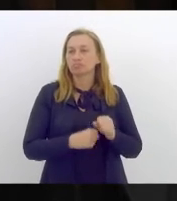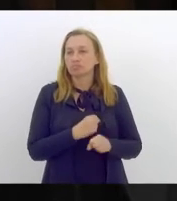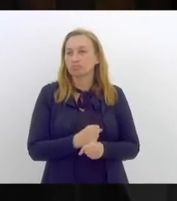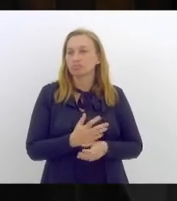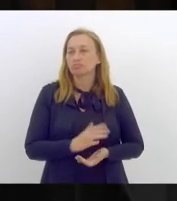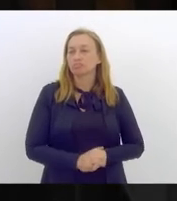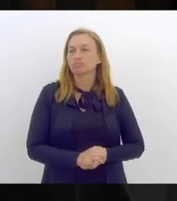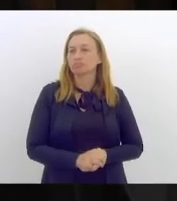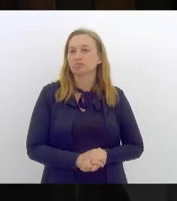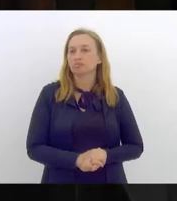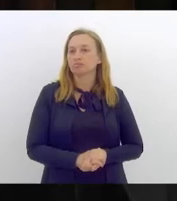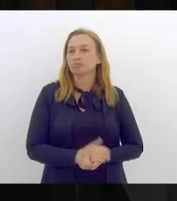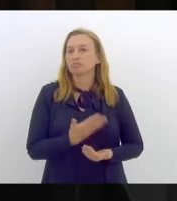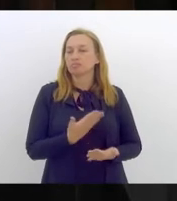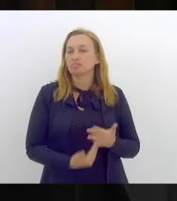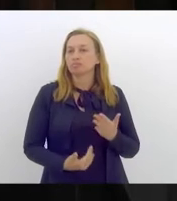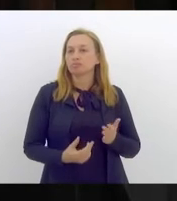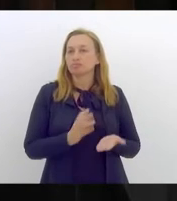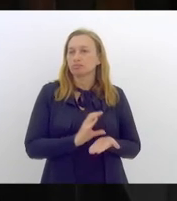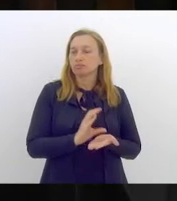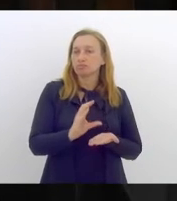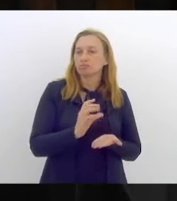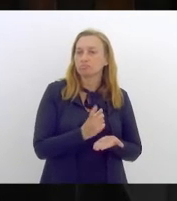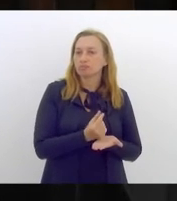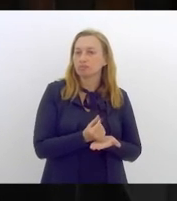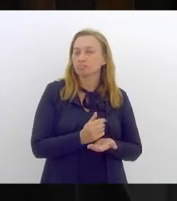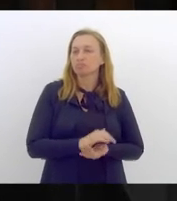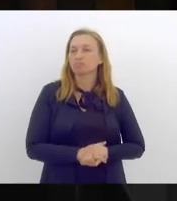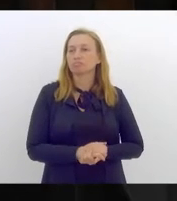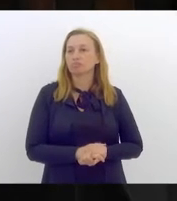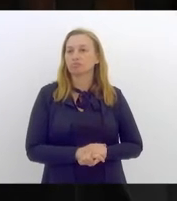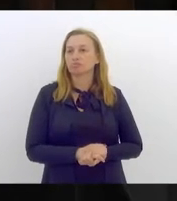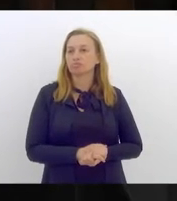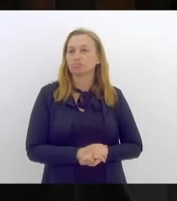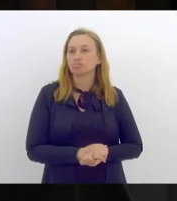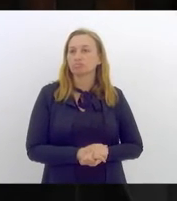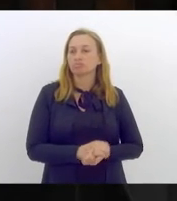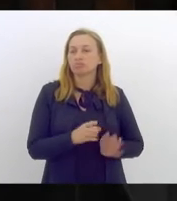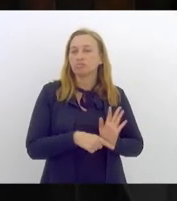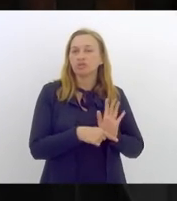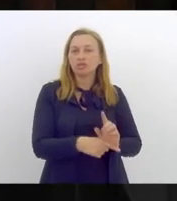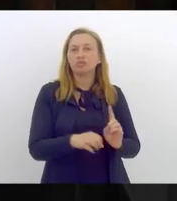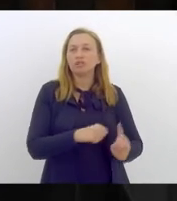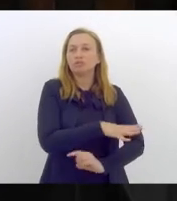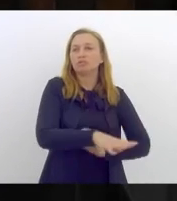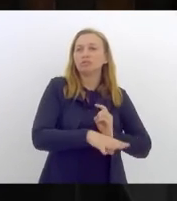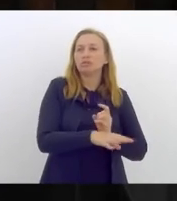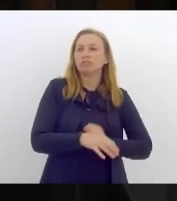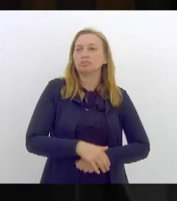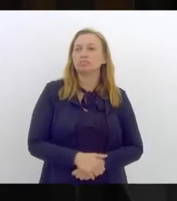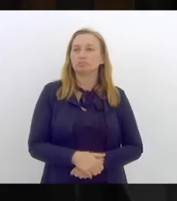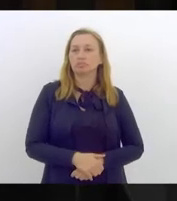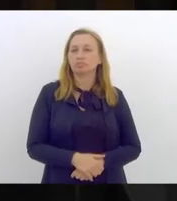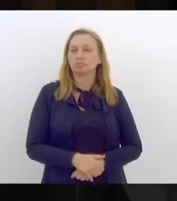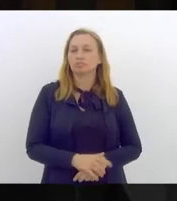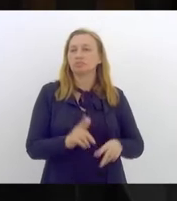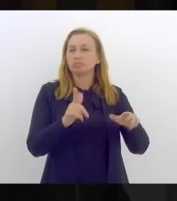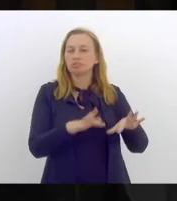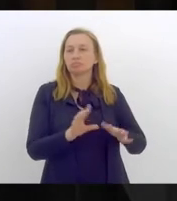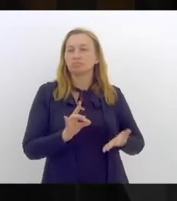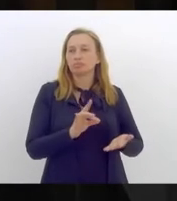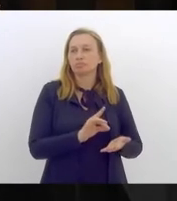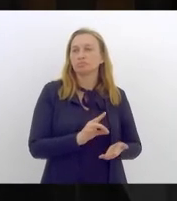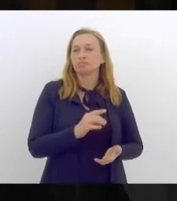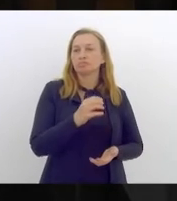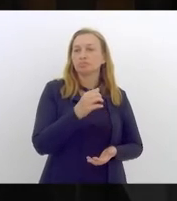queda nos recursos destinados à assistência social, onde tem uma diferença real de